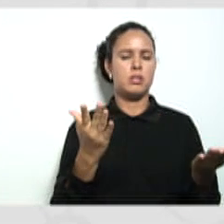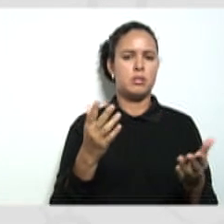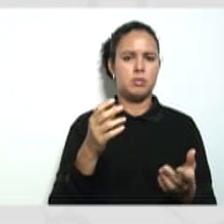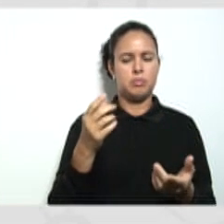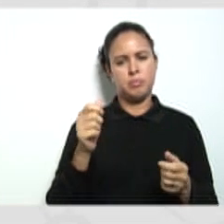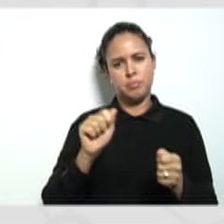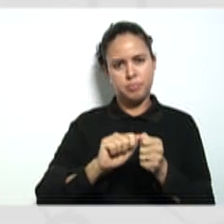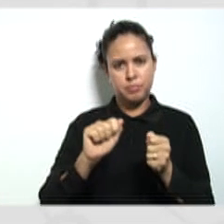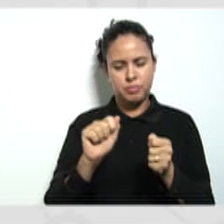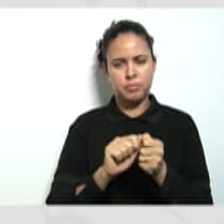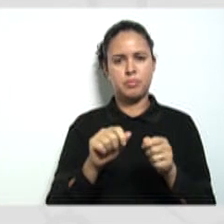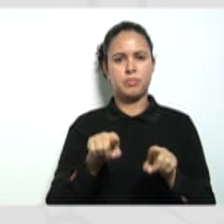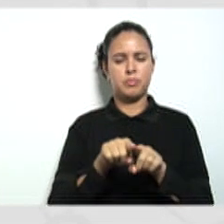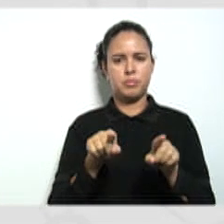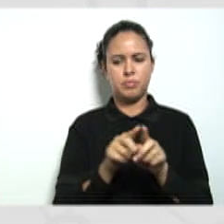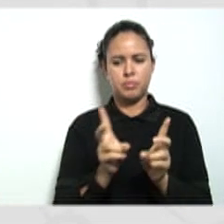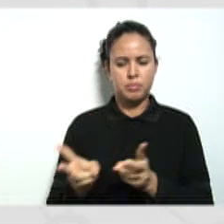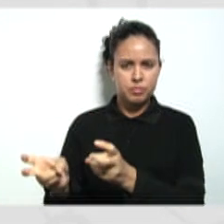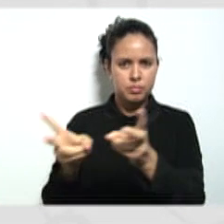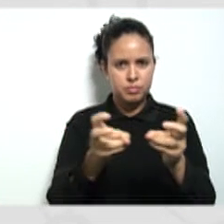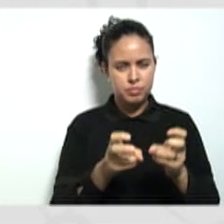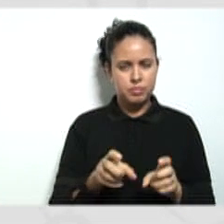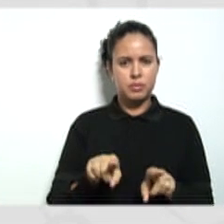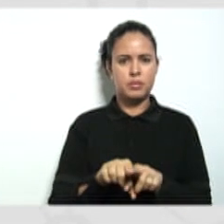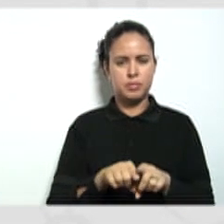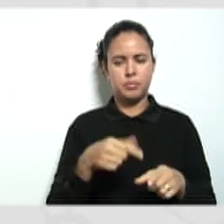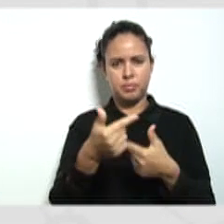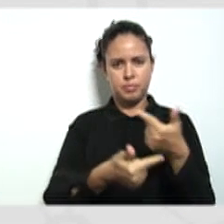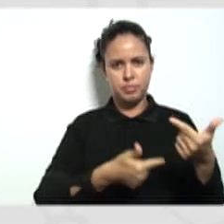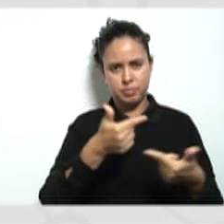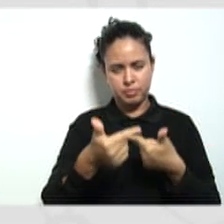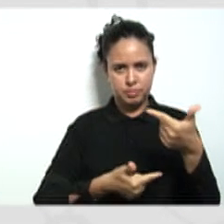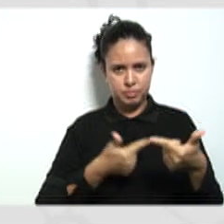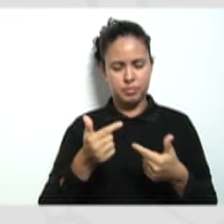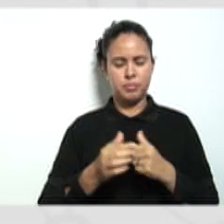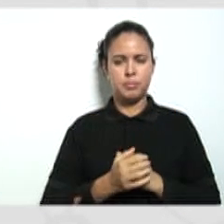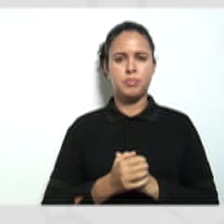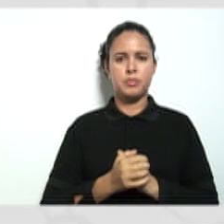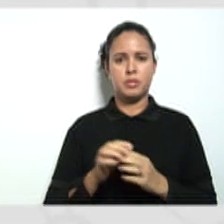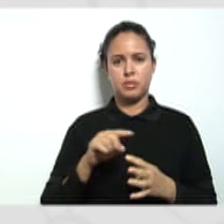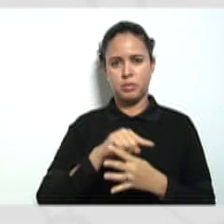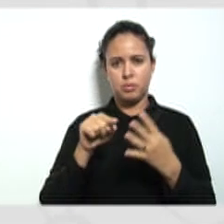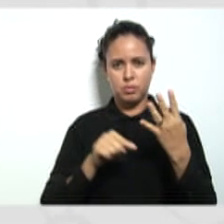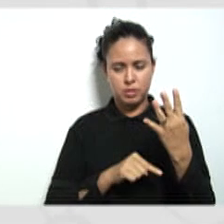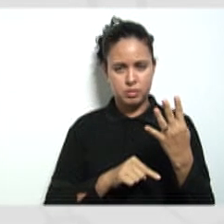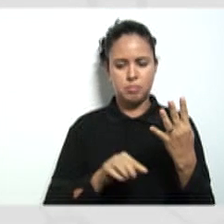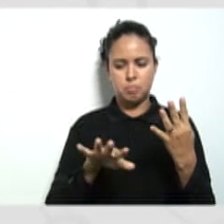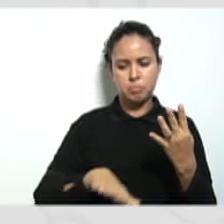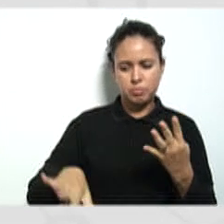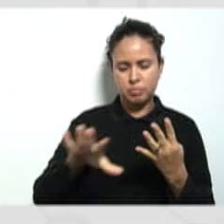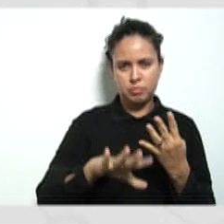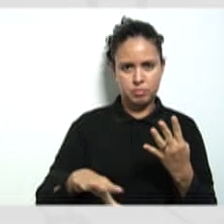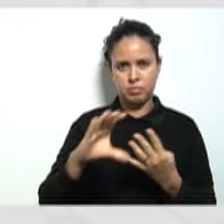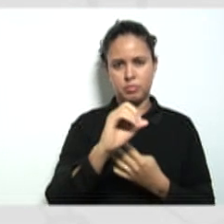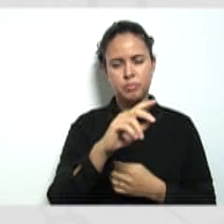o ramo mineral e, por fim, o ramo de trabalho. Então, nessa aula nós vamos ver 4 grandes ramos do